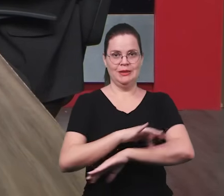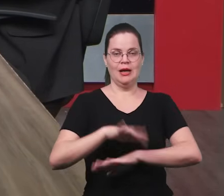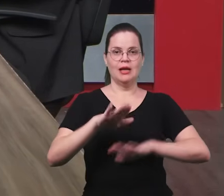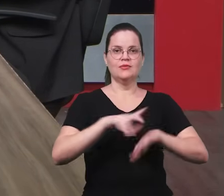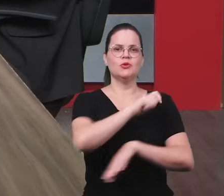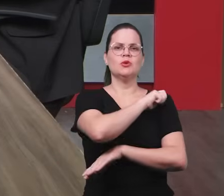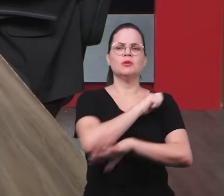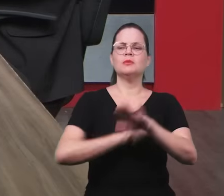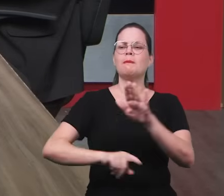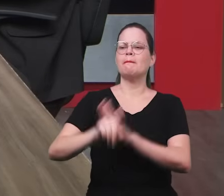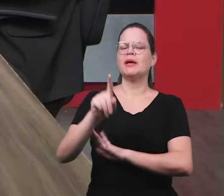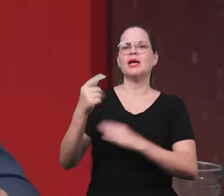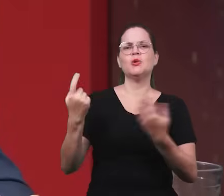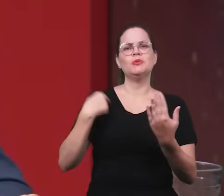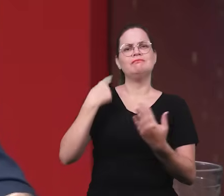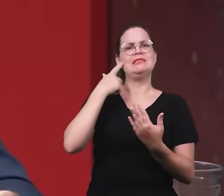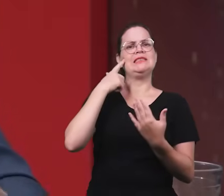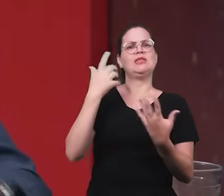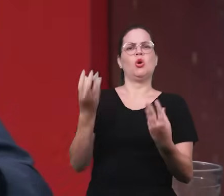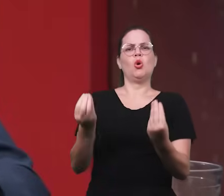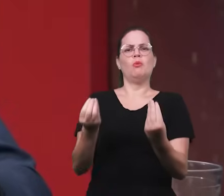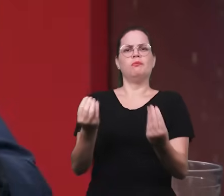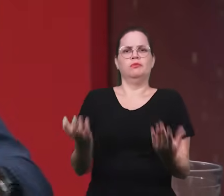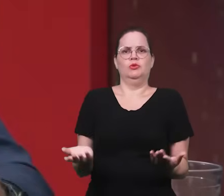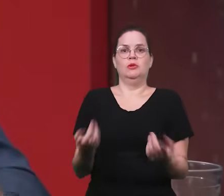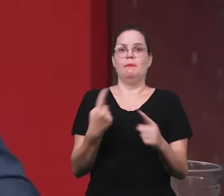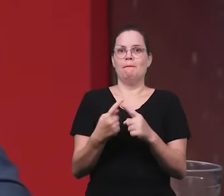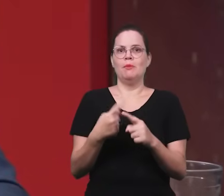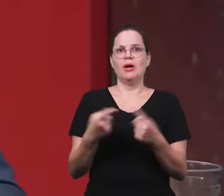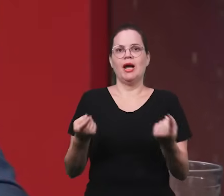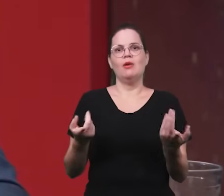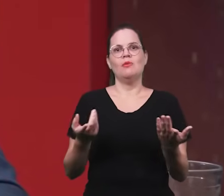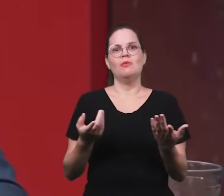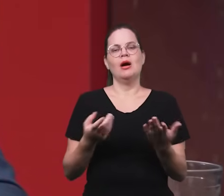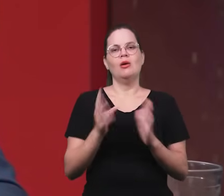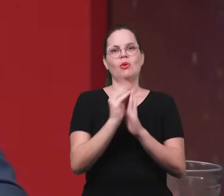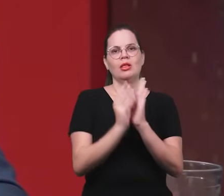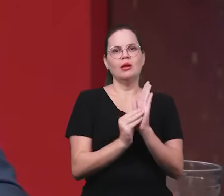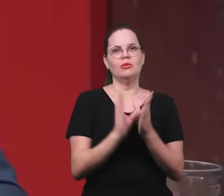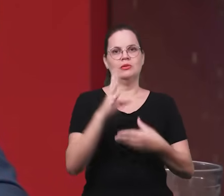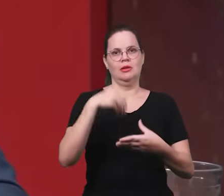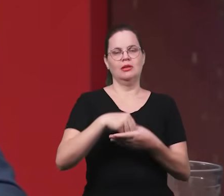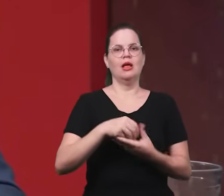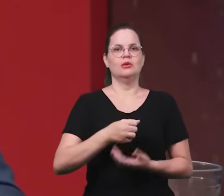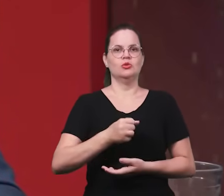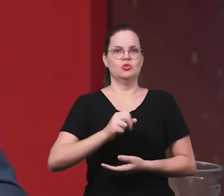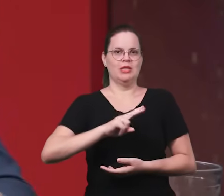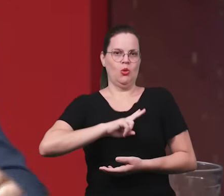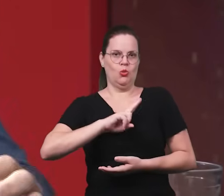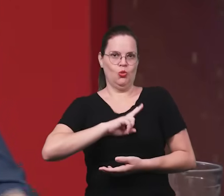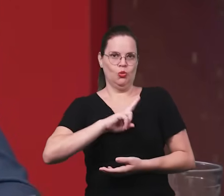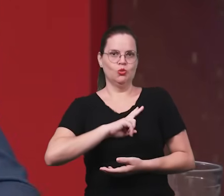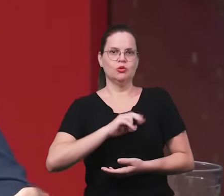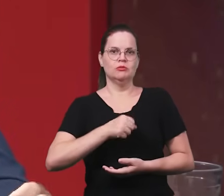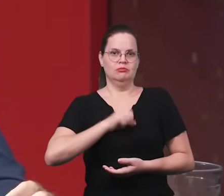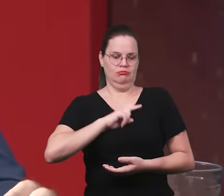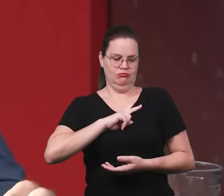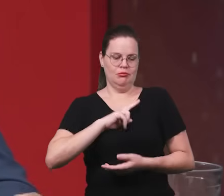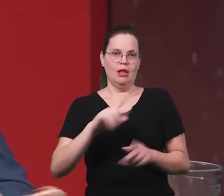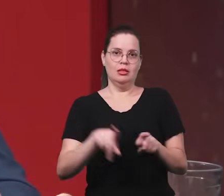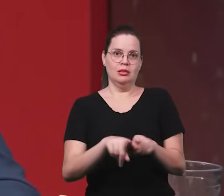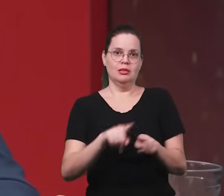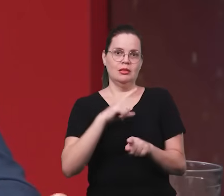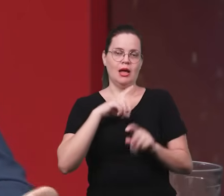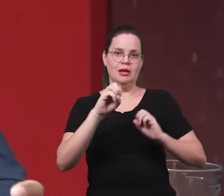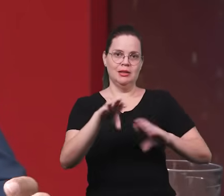eles perguntam e se deparam com essa matéria que é dada no ensino médio, no segundo ano. E é